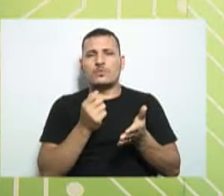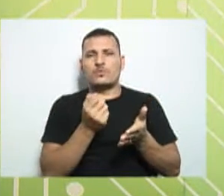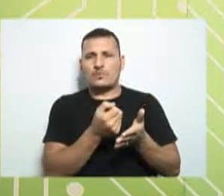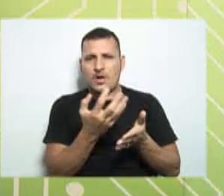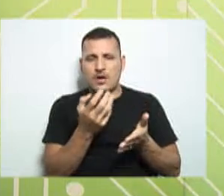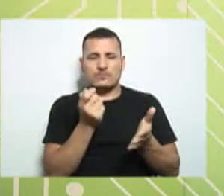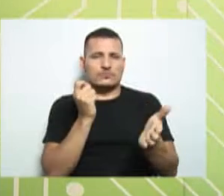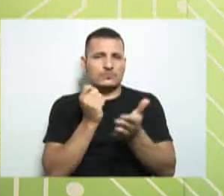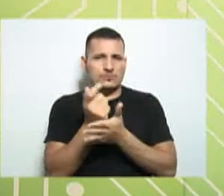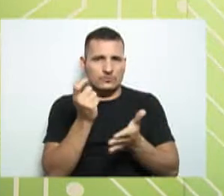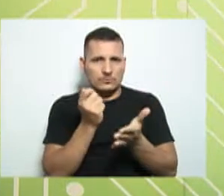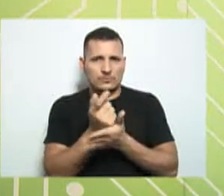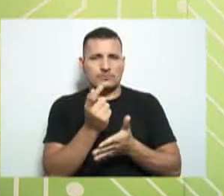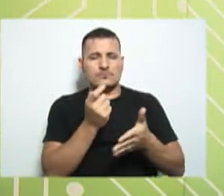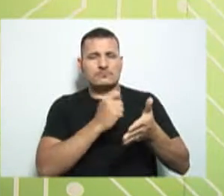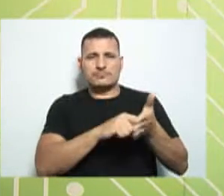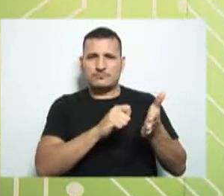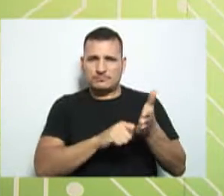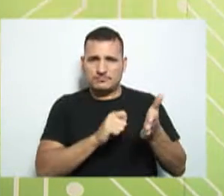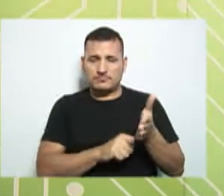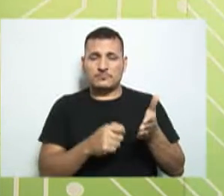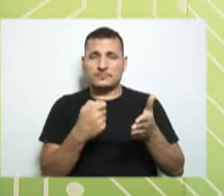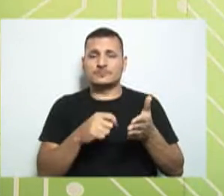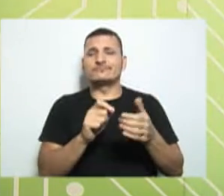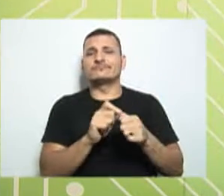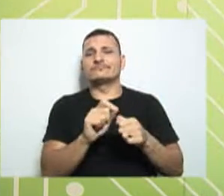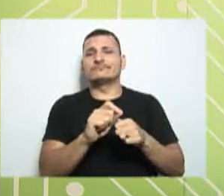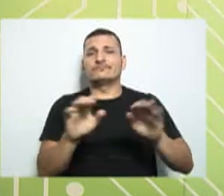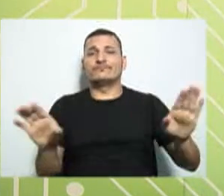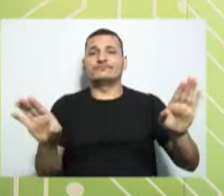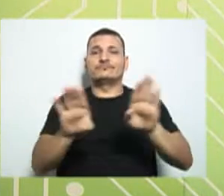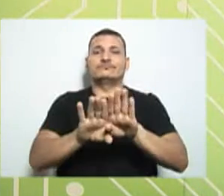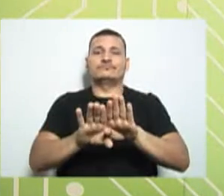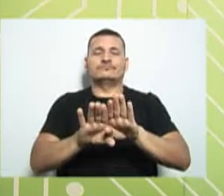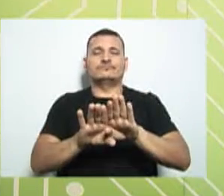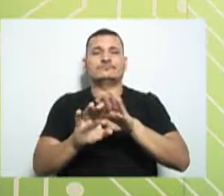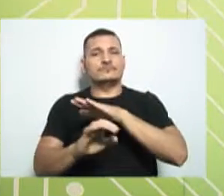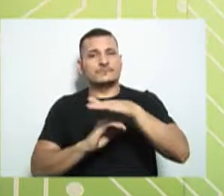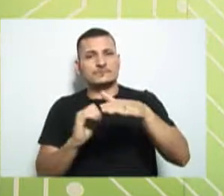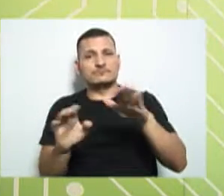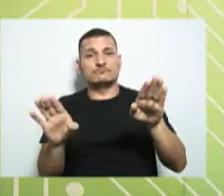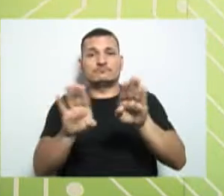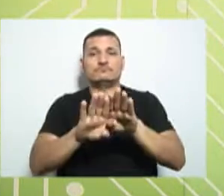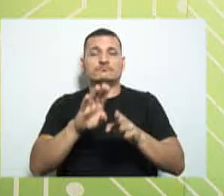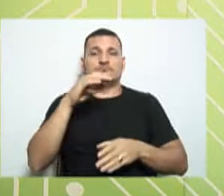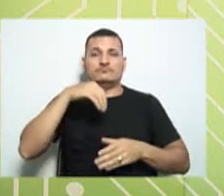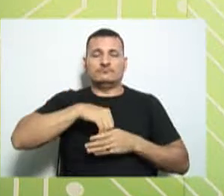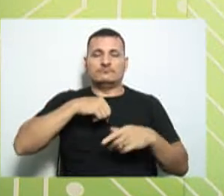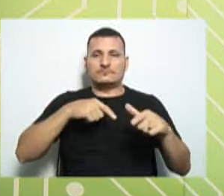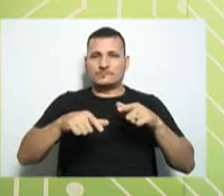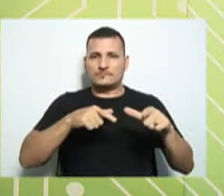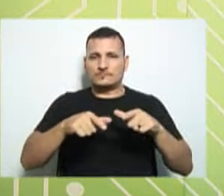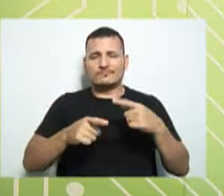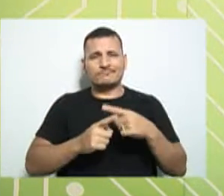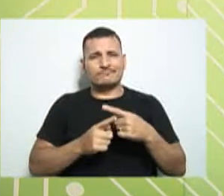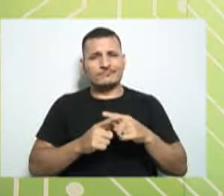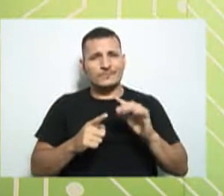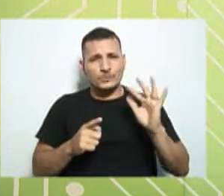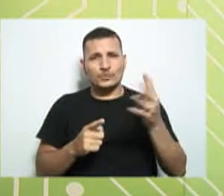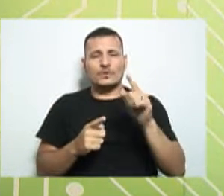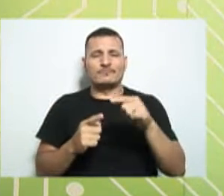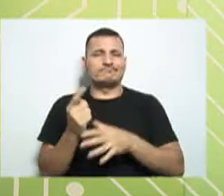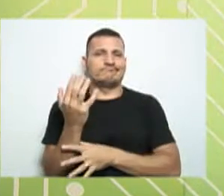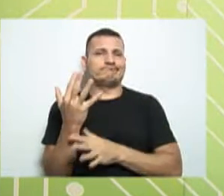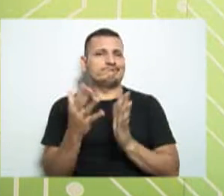precisam fazer o quê? Fazer o fechamento do comércio para poder fazer o levantamento, porque tudo é feito manualmente, por